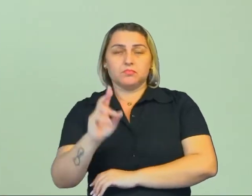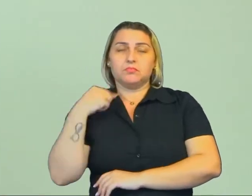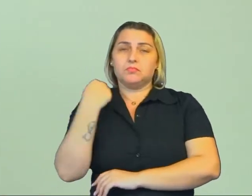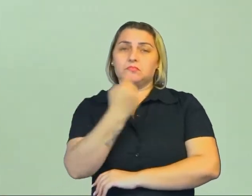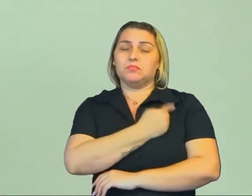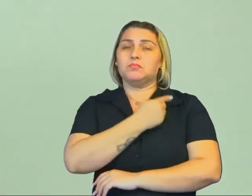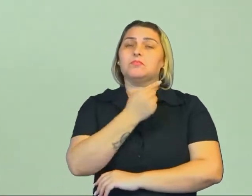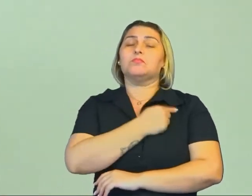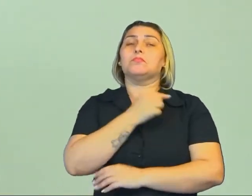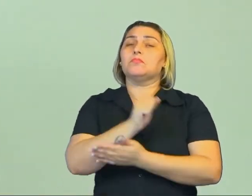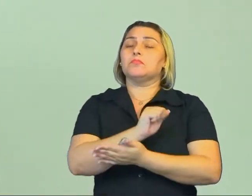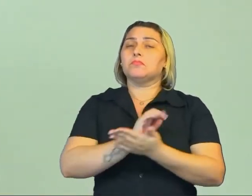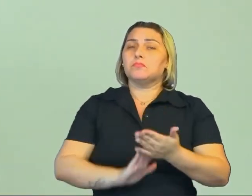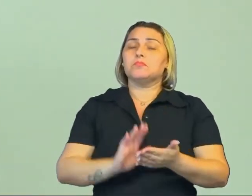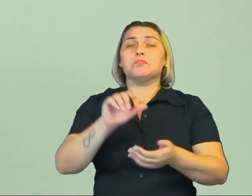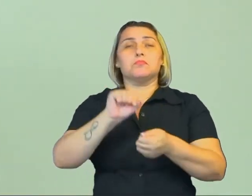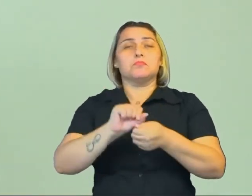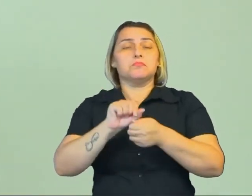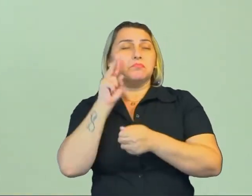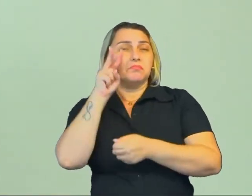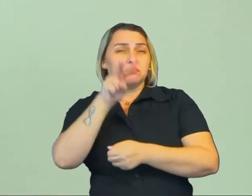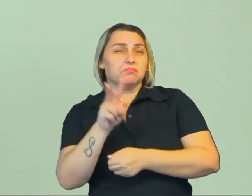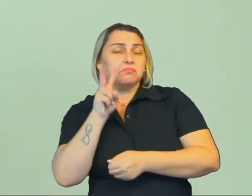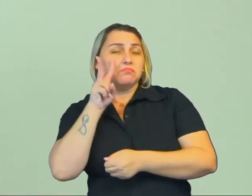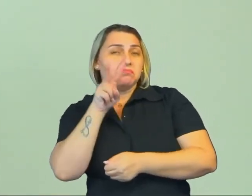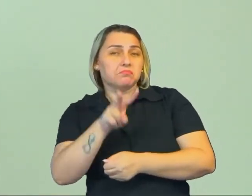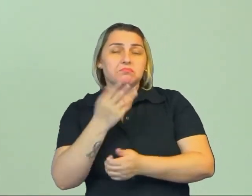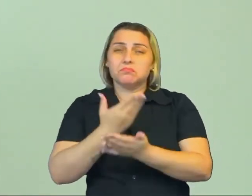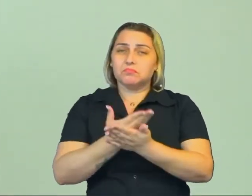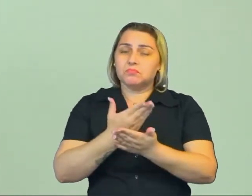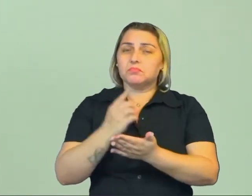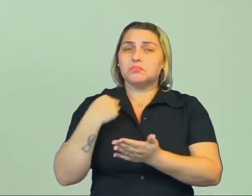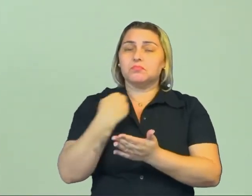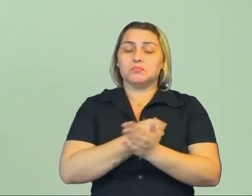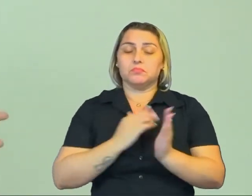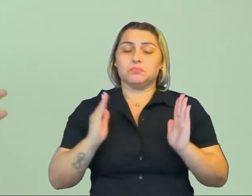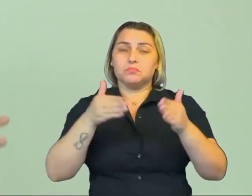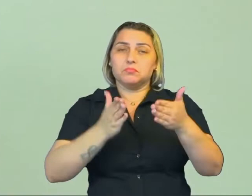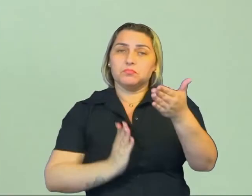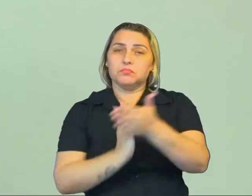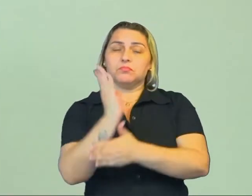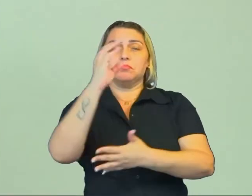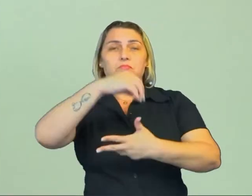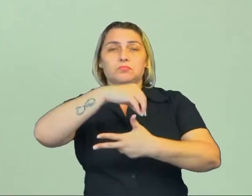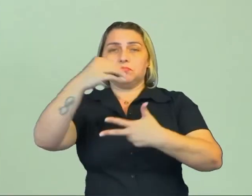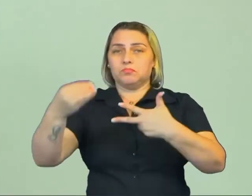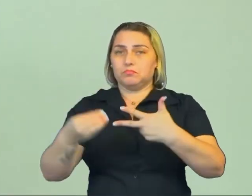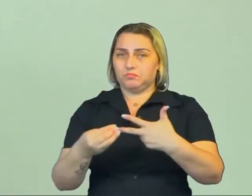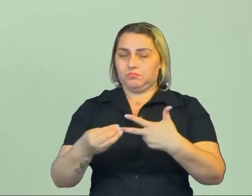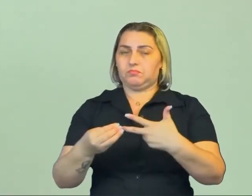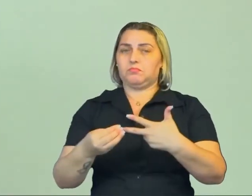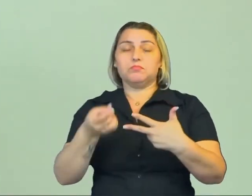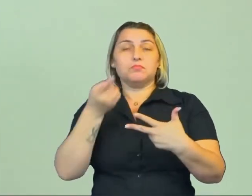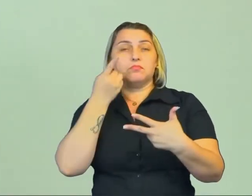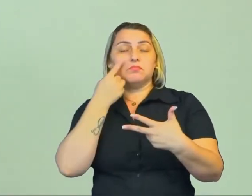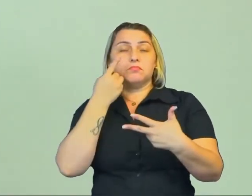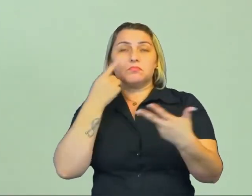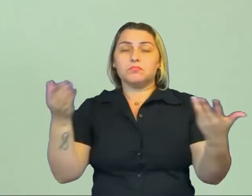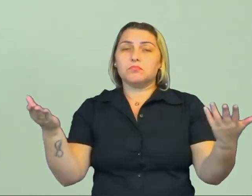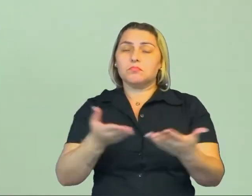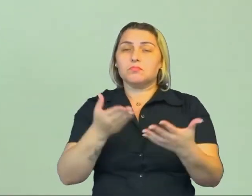nossas atividades, rever, olhar as aulas, que é para nós focarmos e passarmos no Enem. Vamos ver